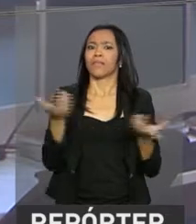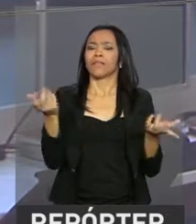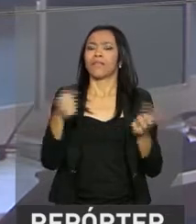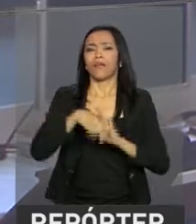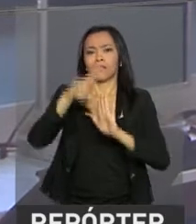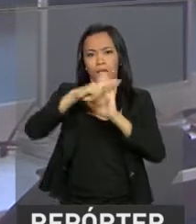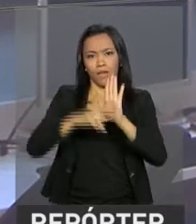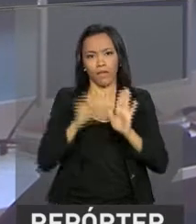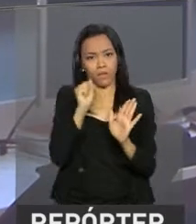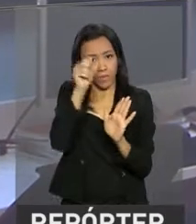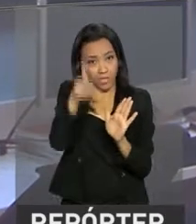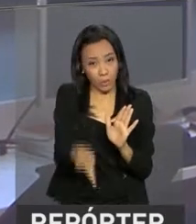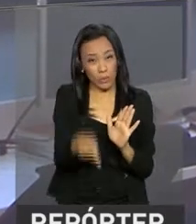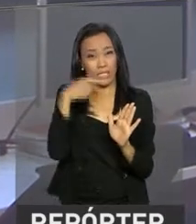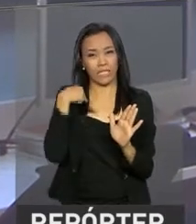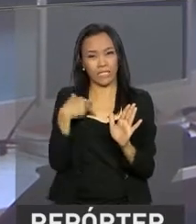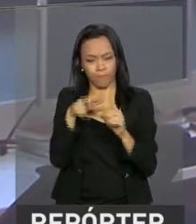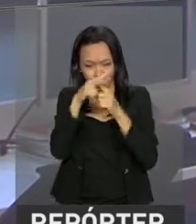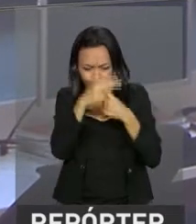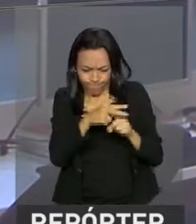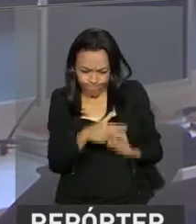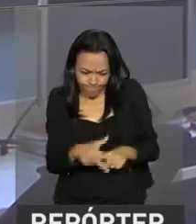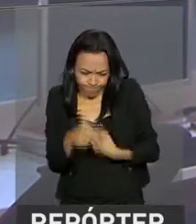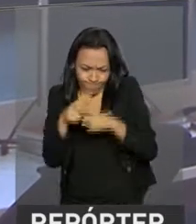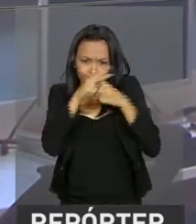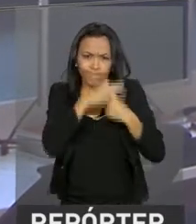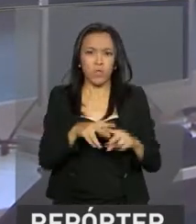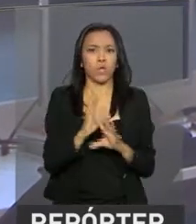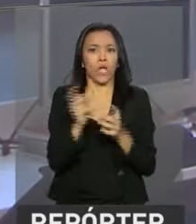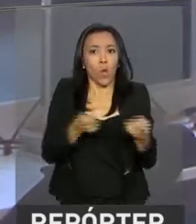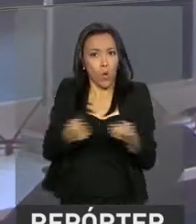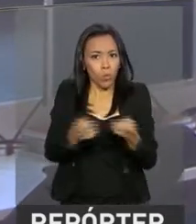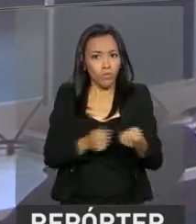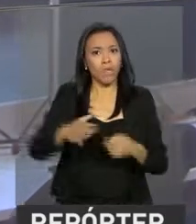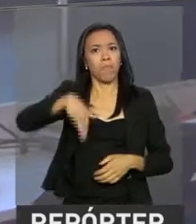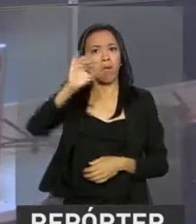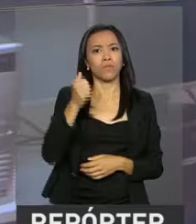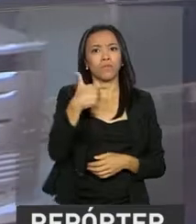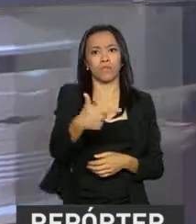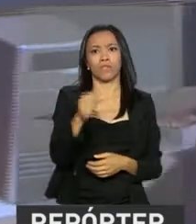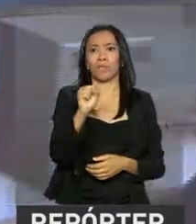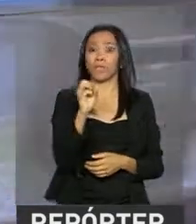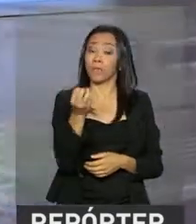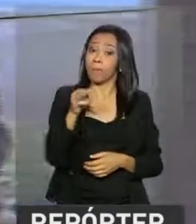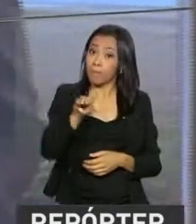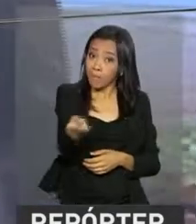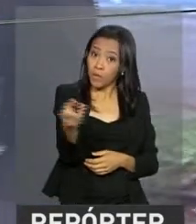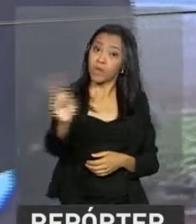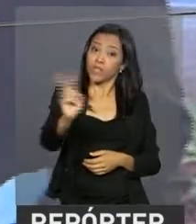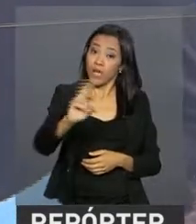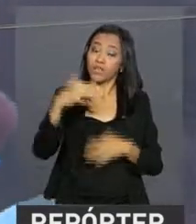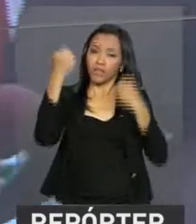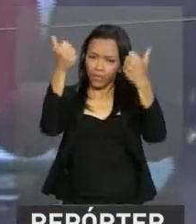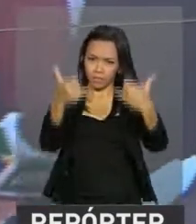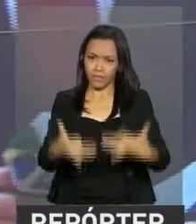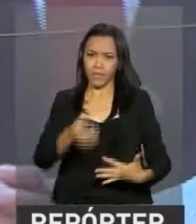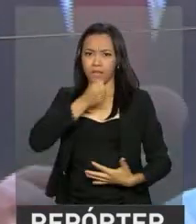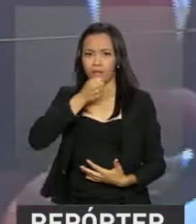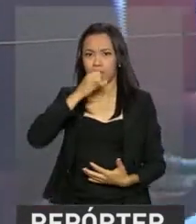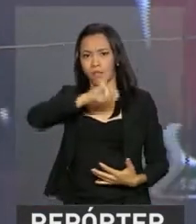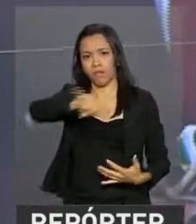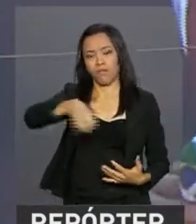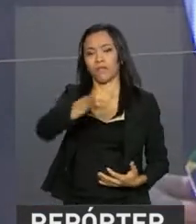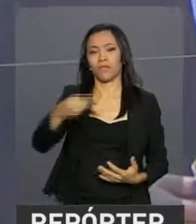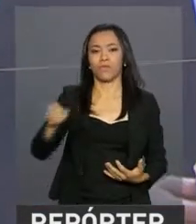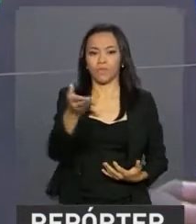Social permitiu economizar mais de 280 milhões de reais. Vamos saber os detalhes ao vivo com João Pedro Neto. Oi, João Pedro.